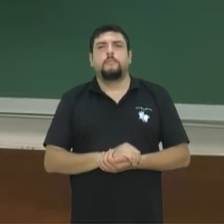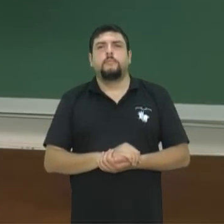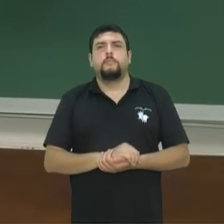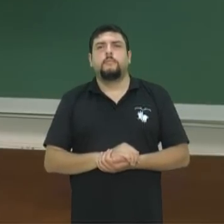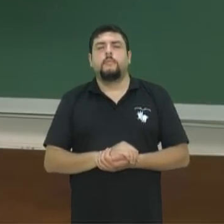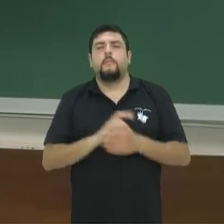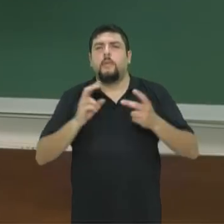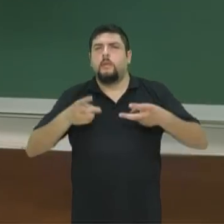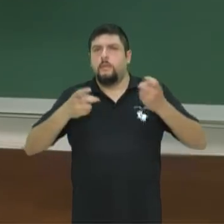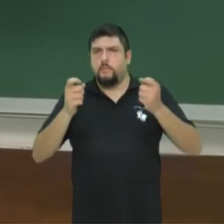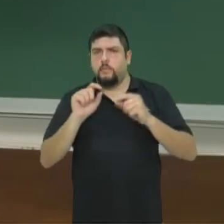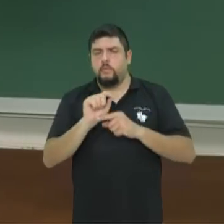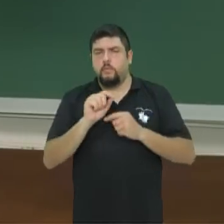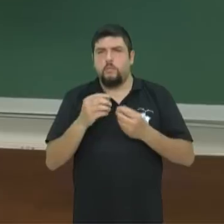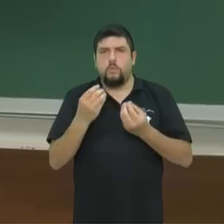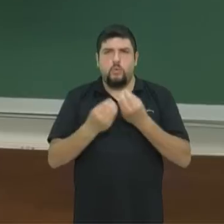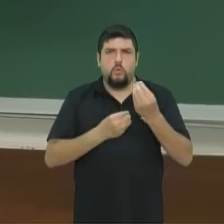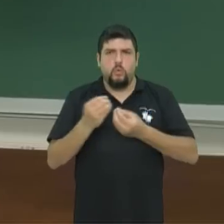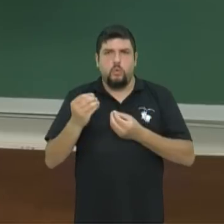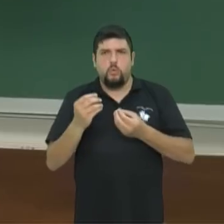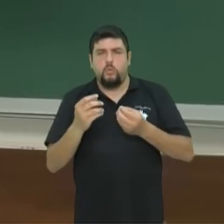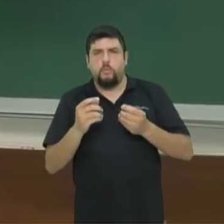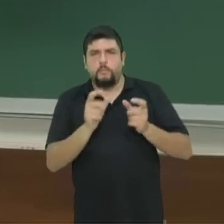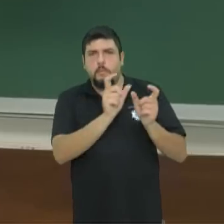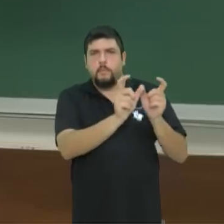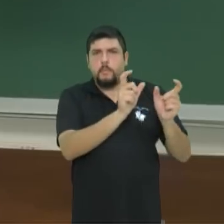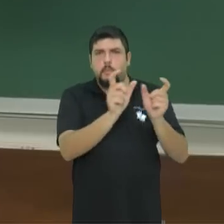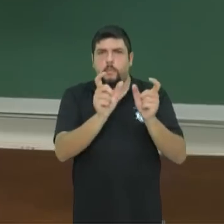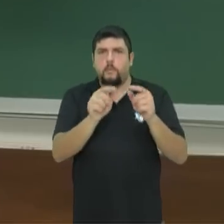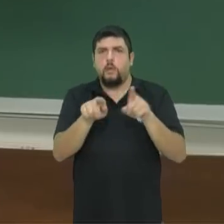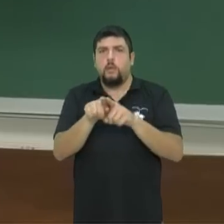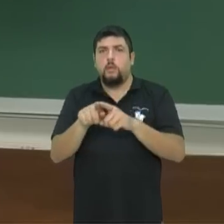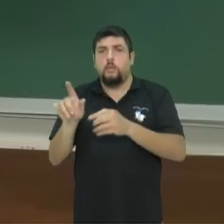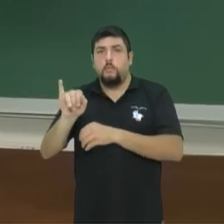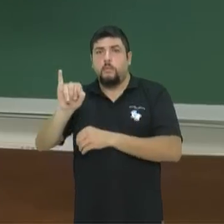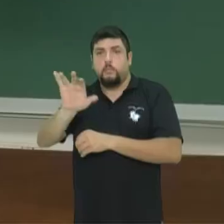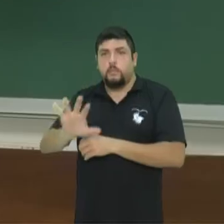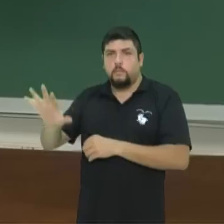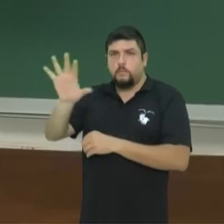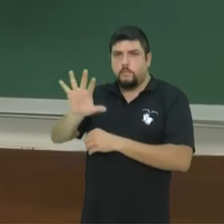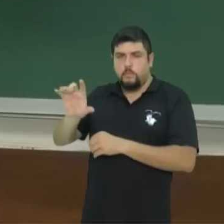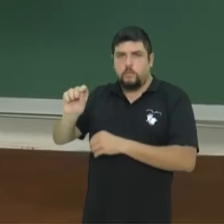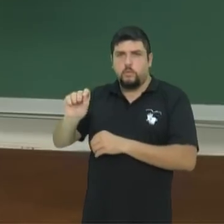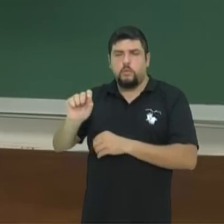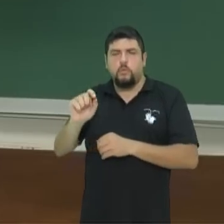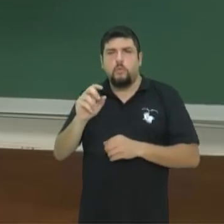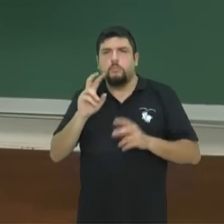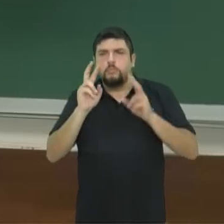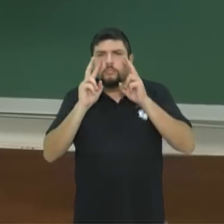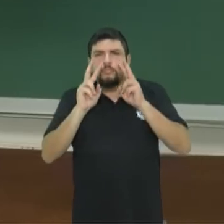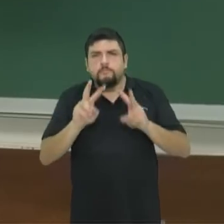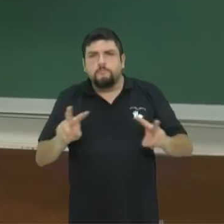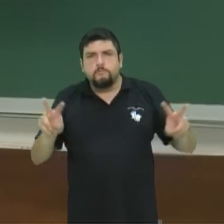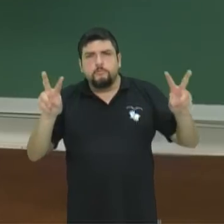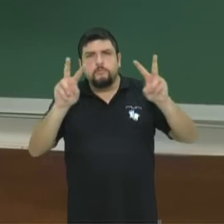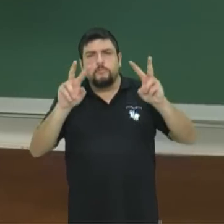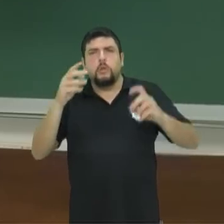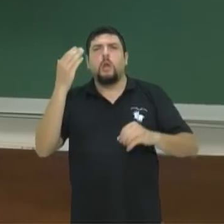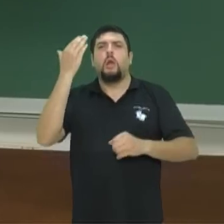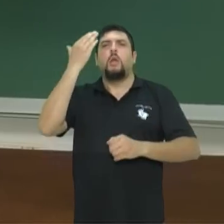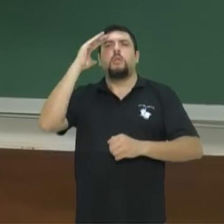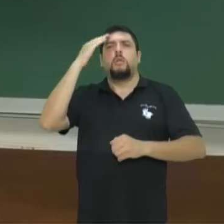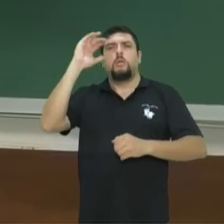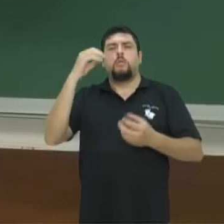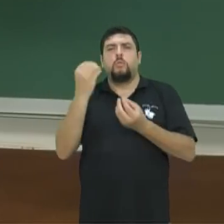recursos, né, da linguagem não verbal e da linguagem verbal contribuem para a compreensão holística do todo ali, da intenção de quem elaborou